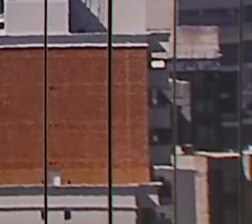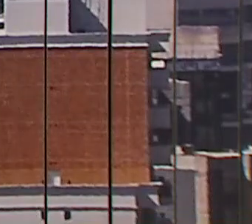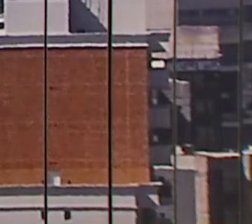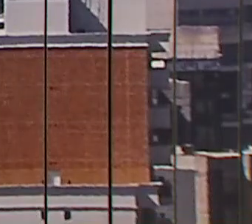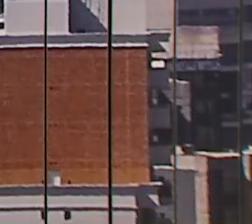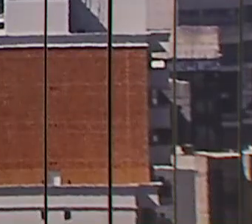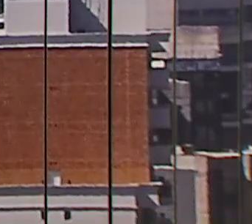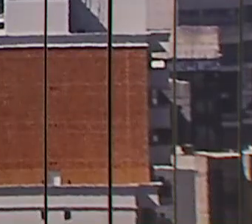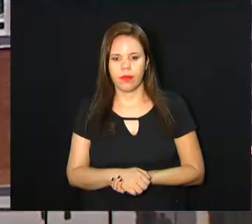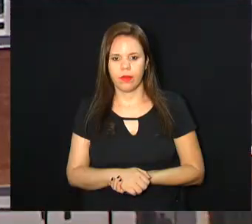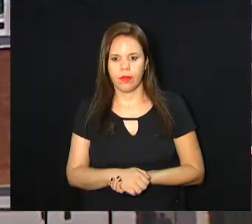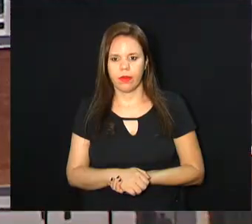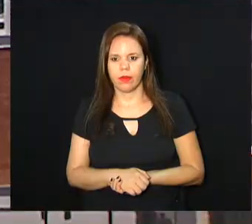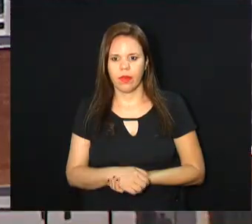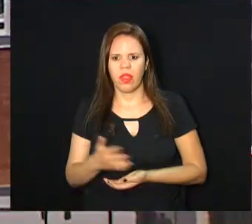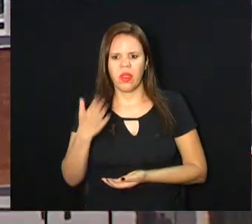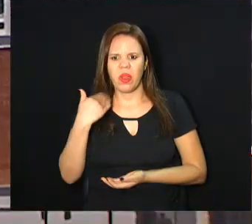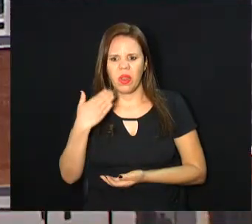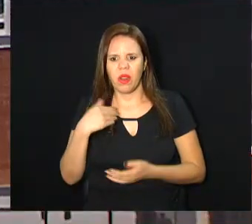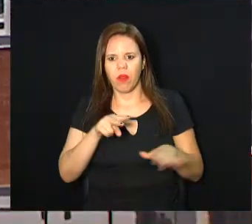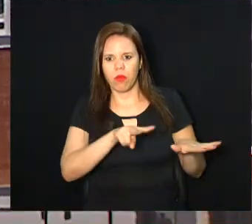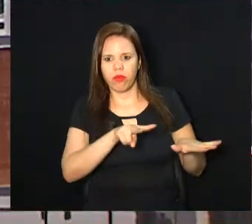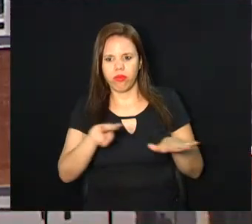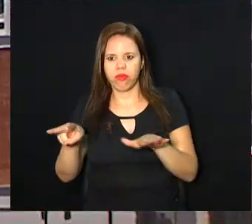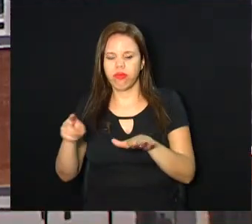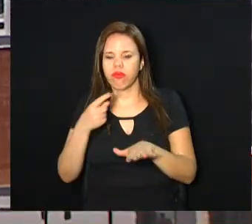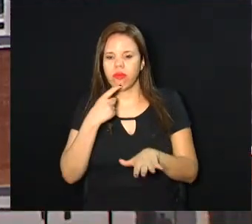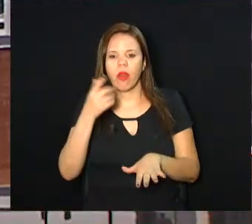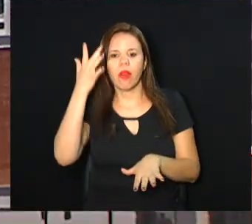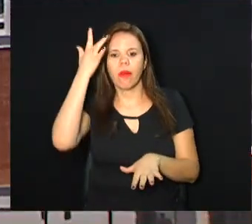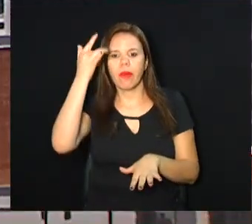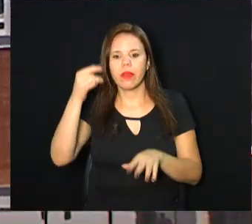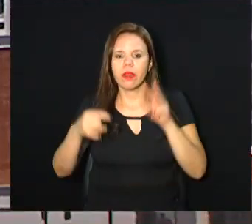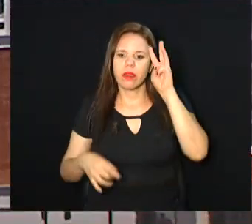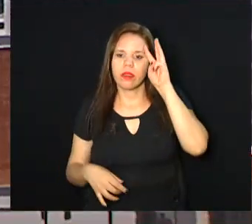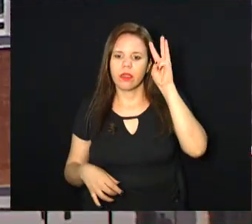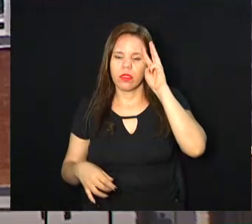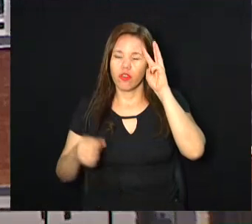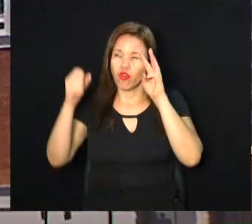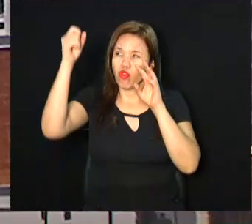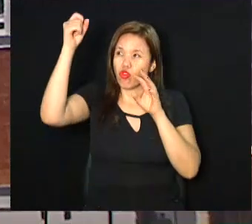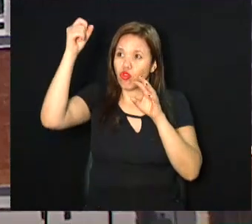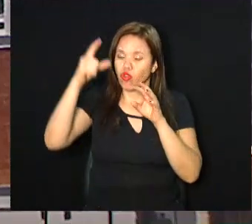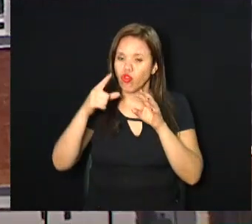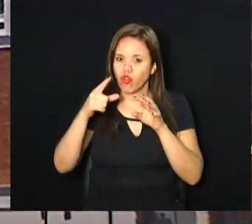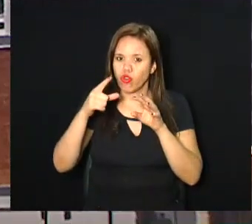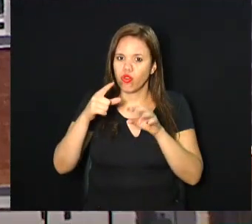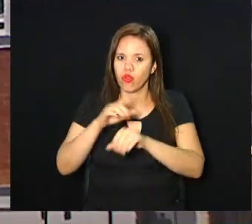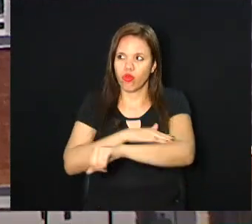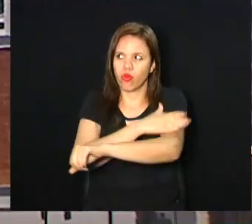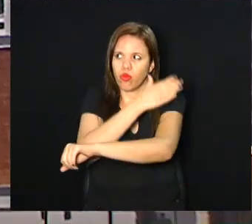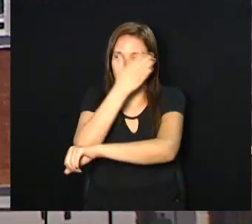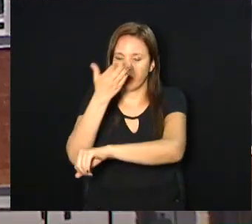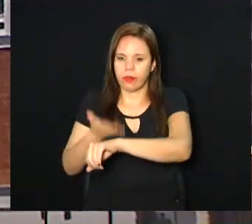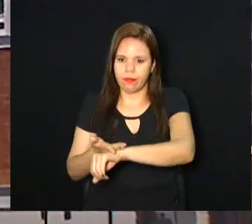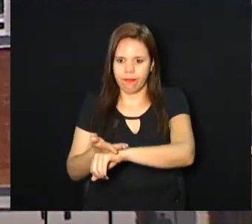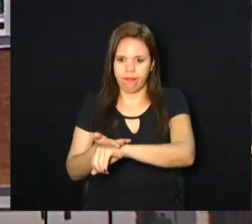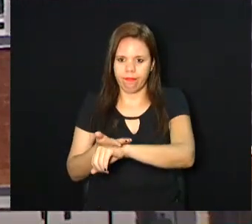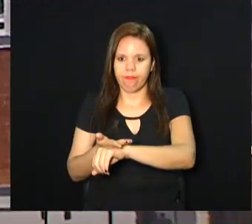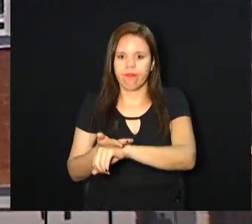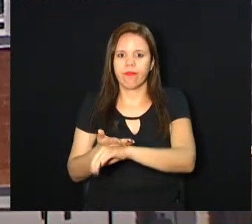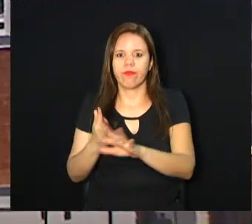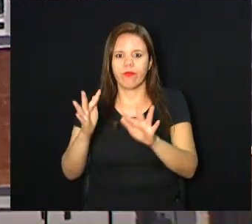Semana de muito calor em Campinas, então amanhã, terça-feira, o sol aparece durante todo o dia. No fim